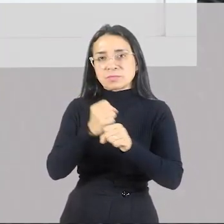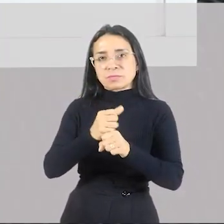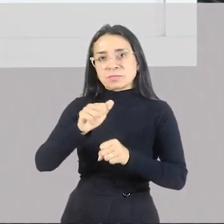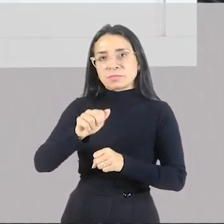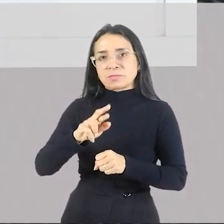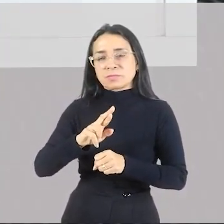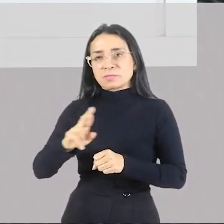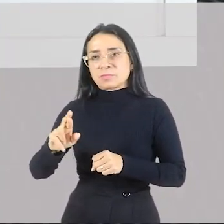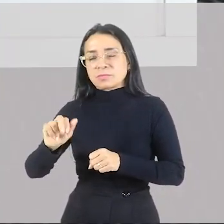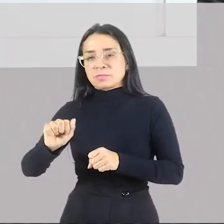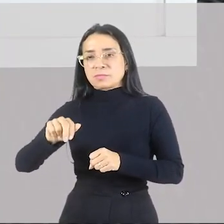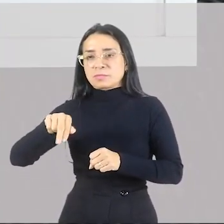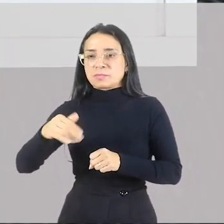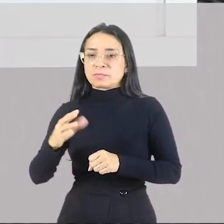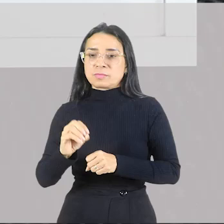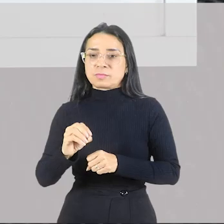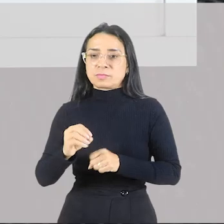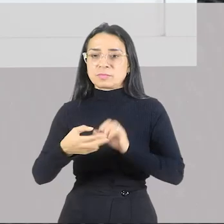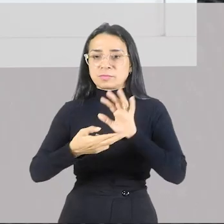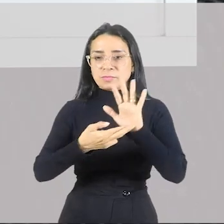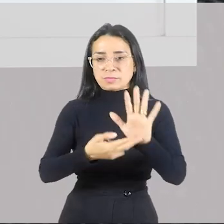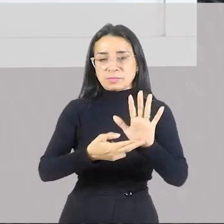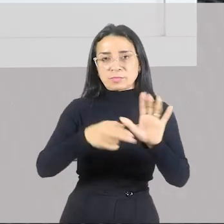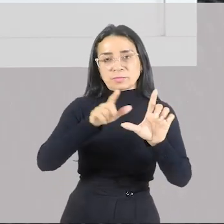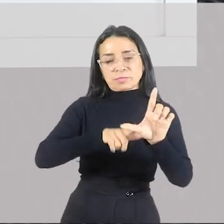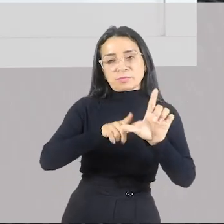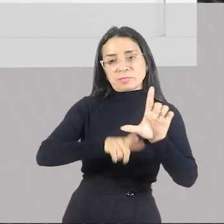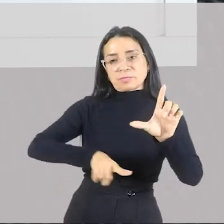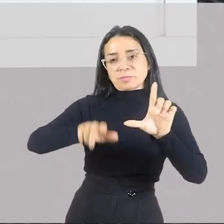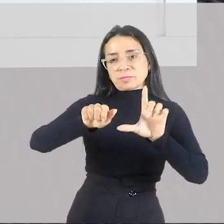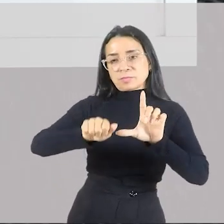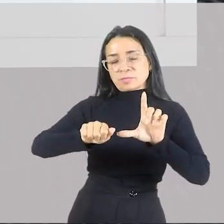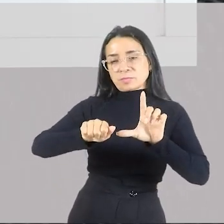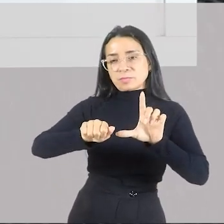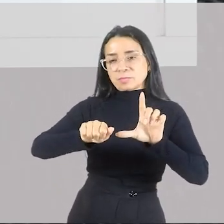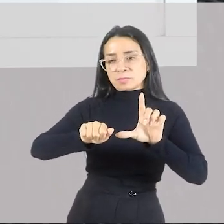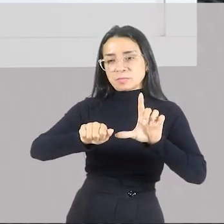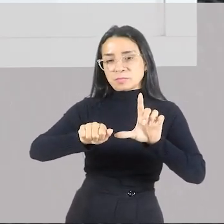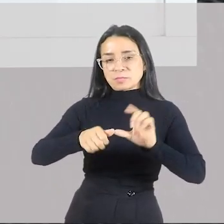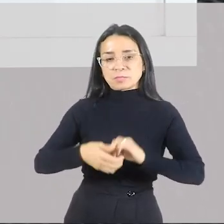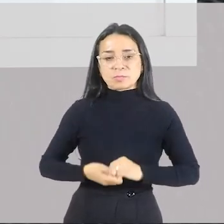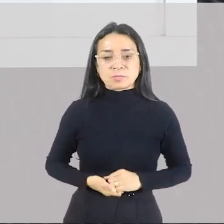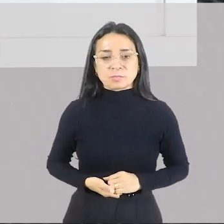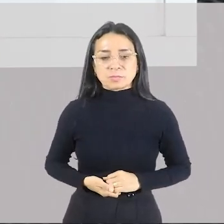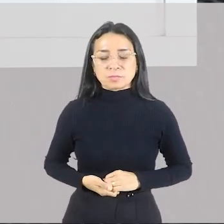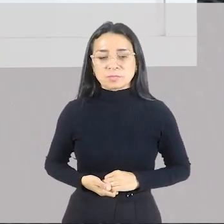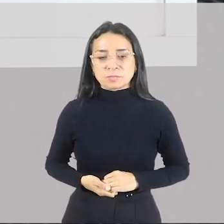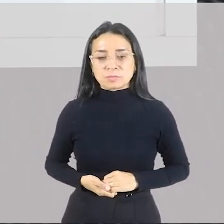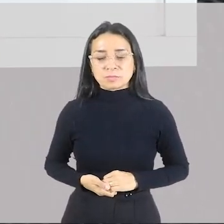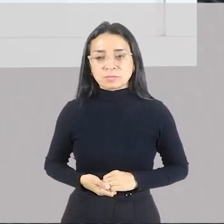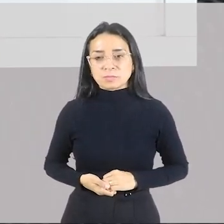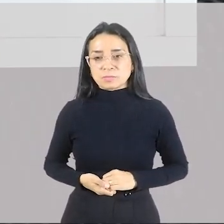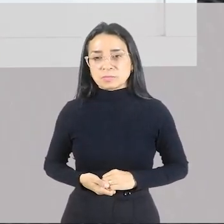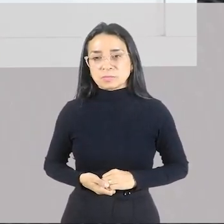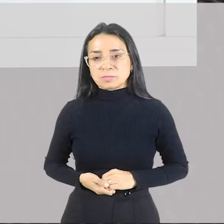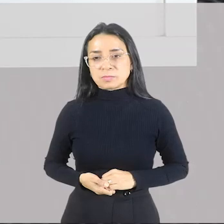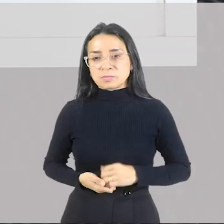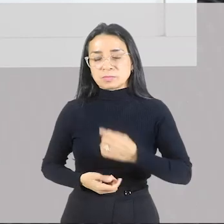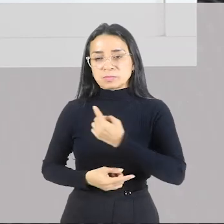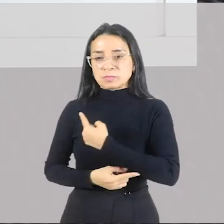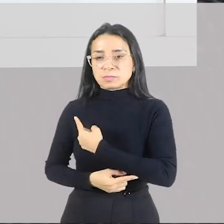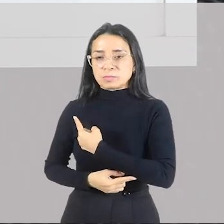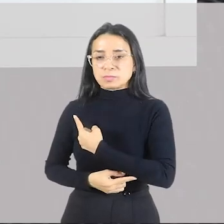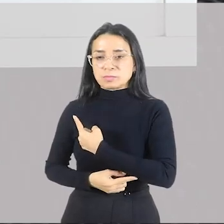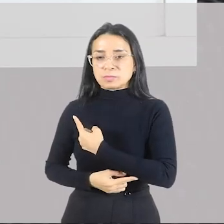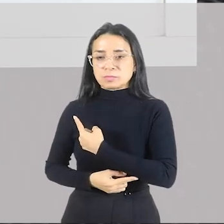arranjo? Arranjo, vamos representar pela letra A. Apresenta aqui pela letra A, arranjo de N